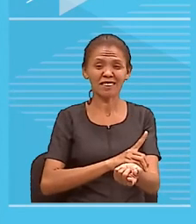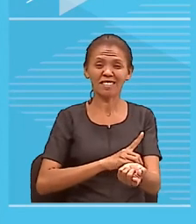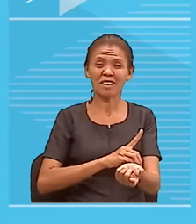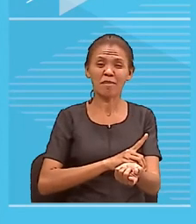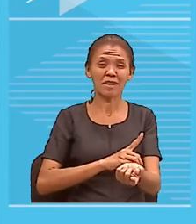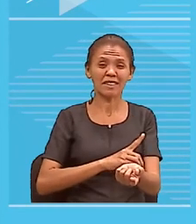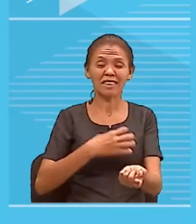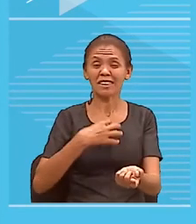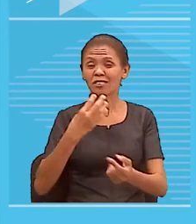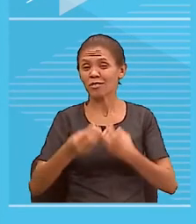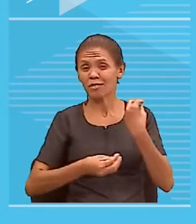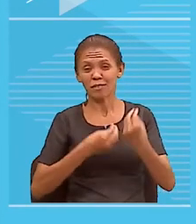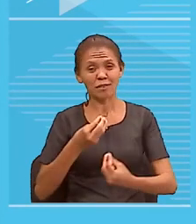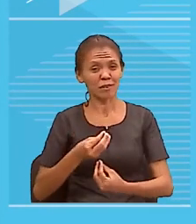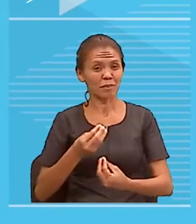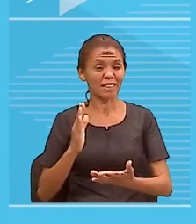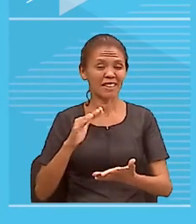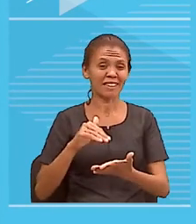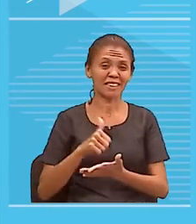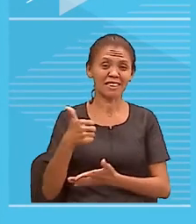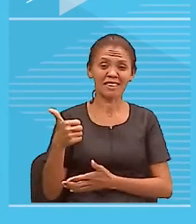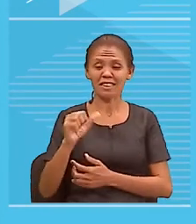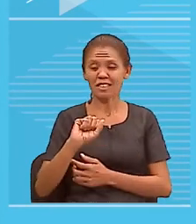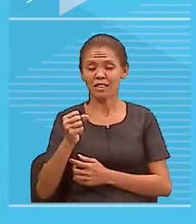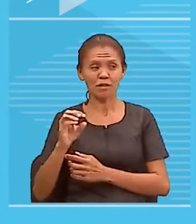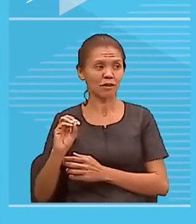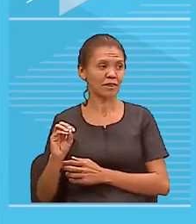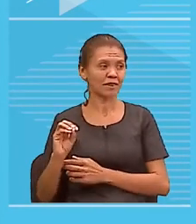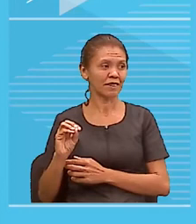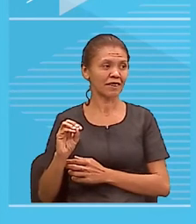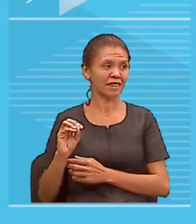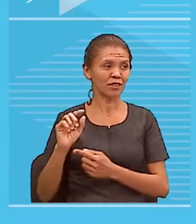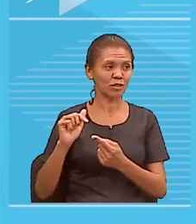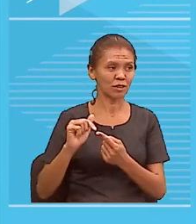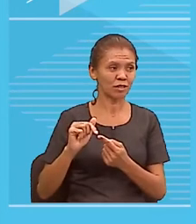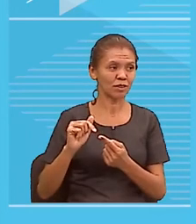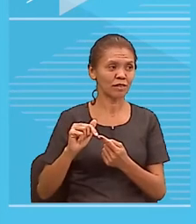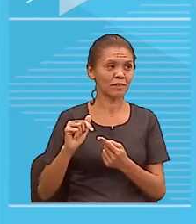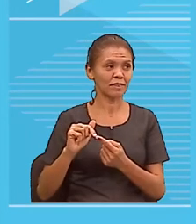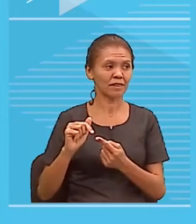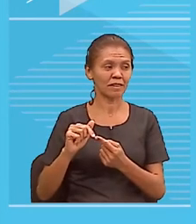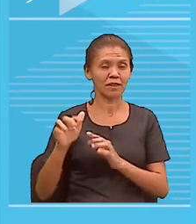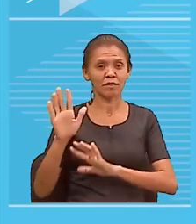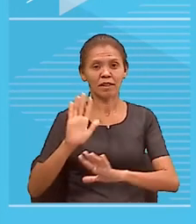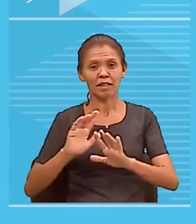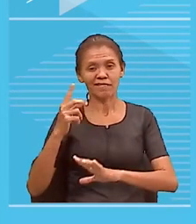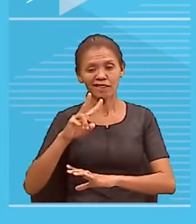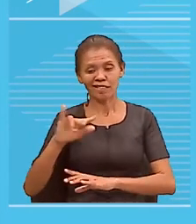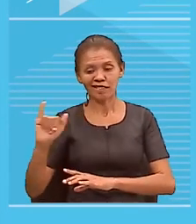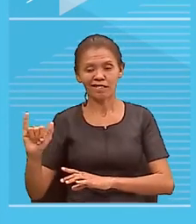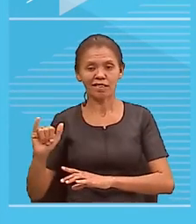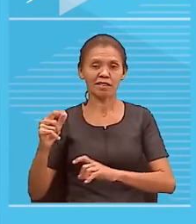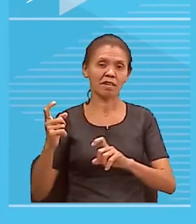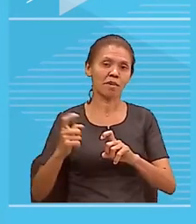170 Se não me engano se der maior do que isso aquele do dedinho lá na farmácia você tem que ficar atento tem que procurar o médico